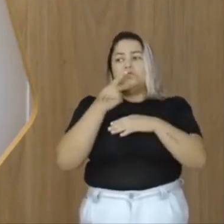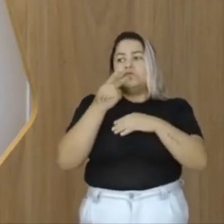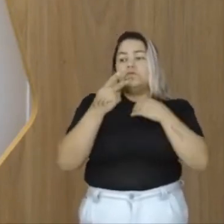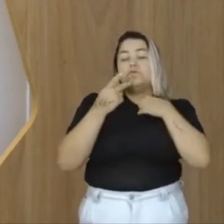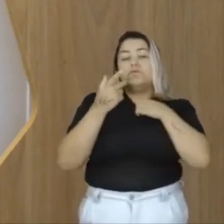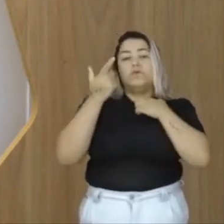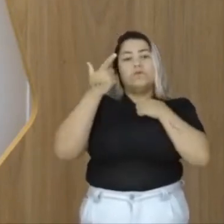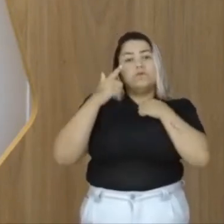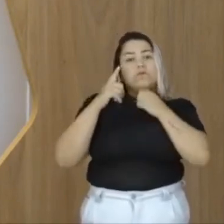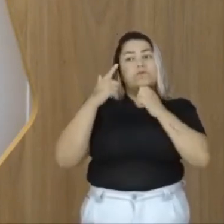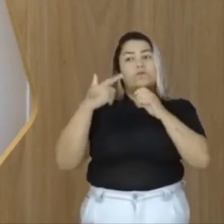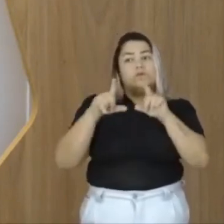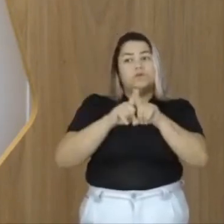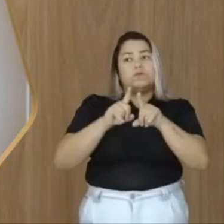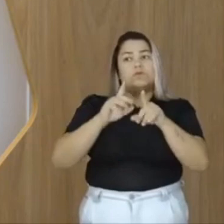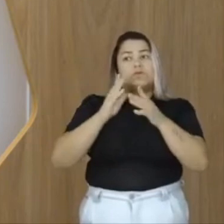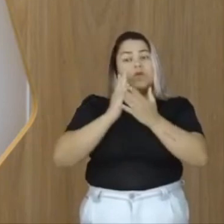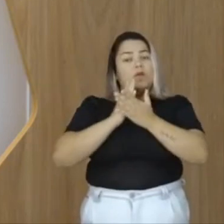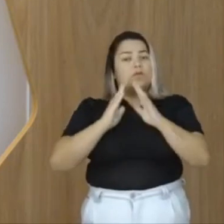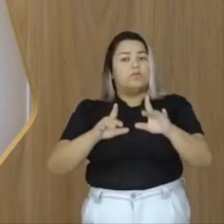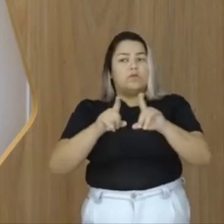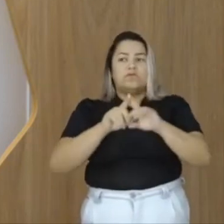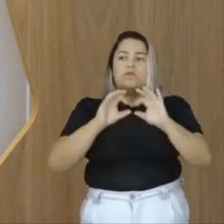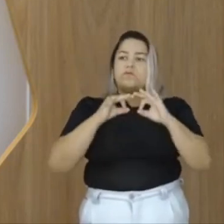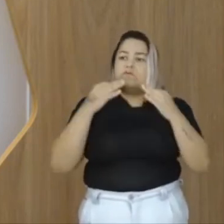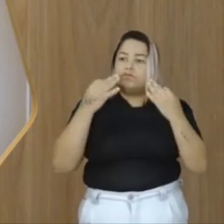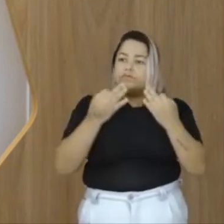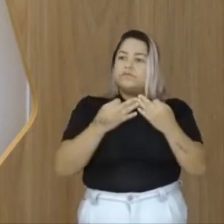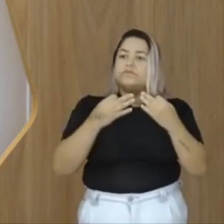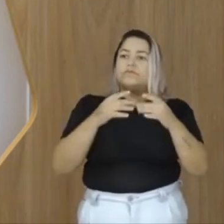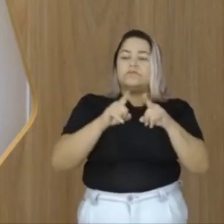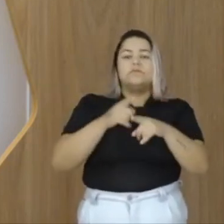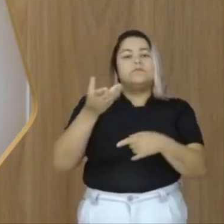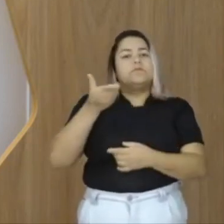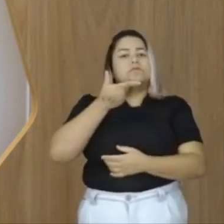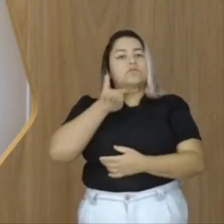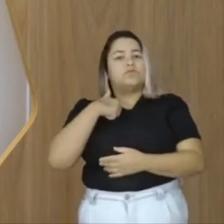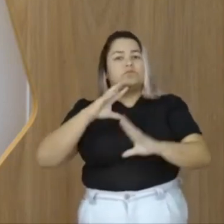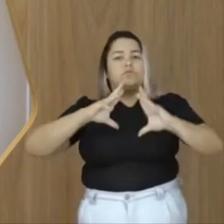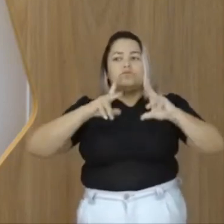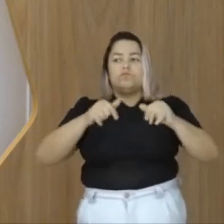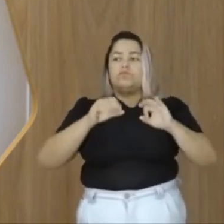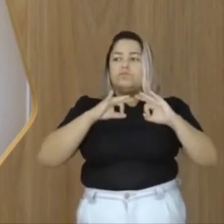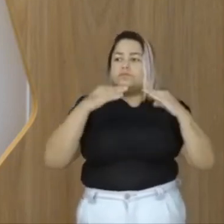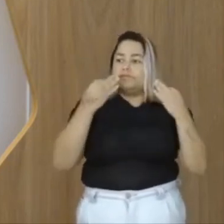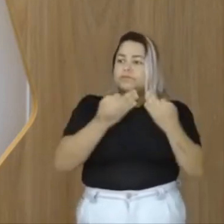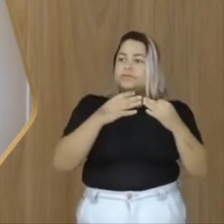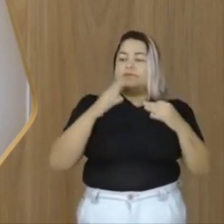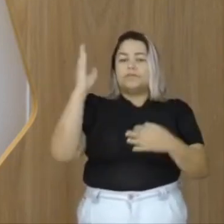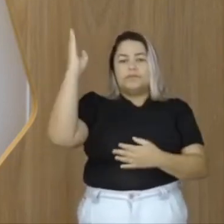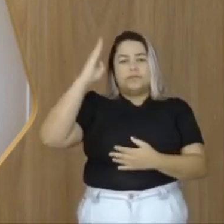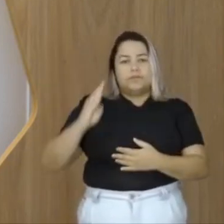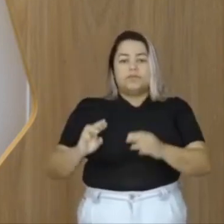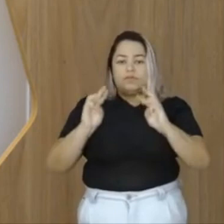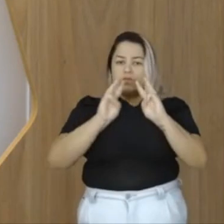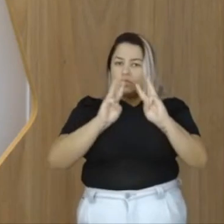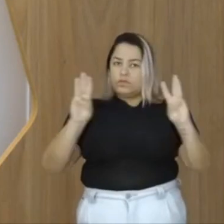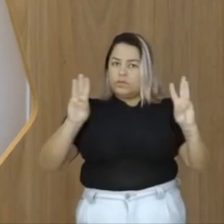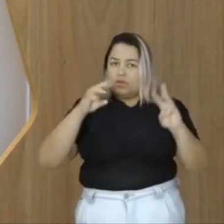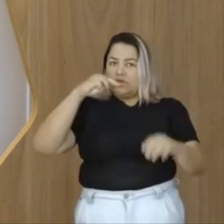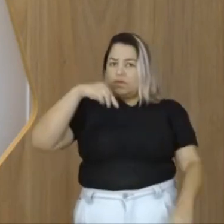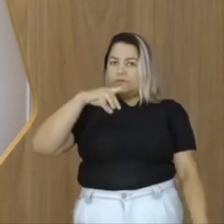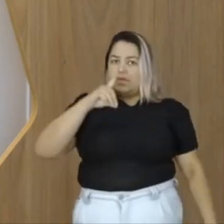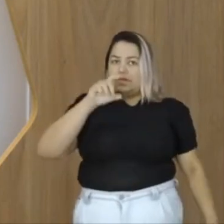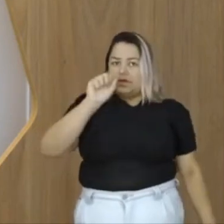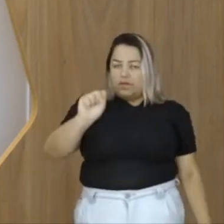do Bolsa, que quebraram a exclusão de suas famílias, e é isso que nós queremos para todas as famílias brasileiras. Então, no site do MDS,